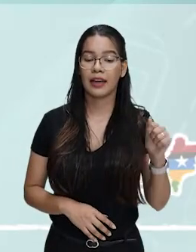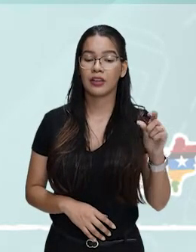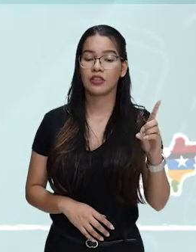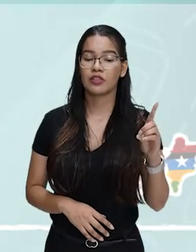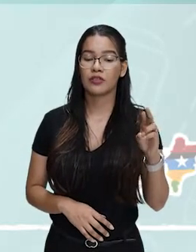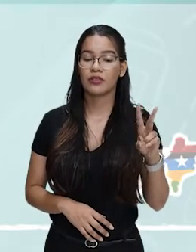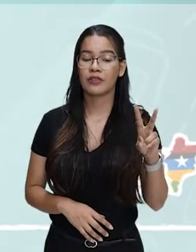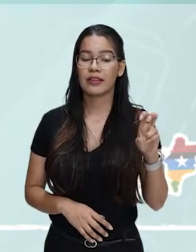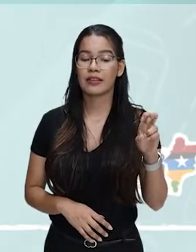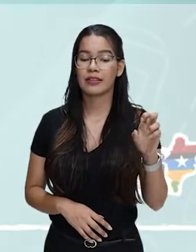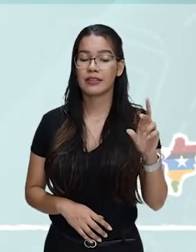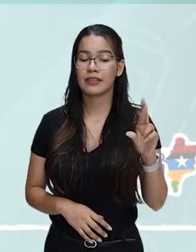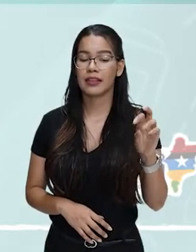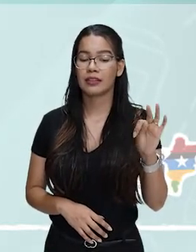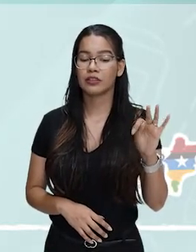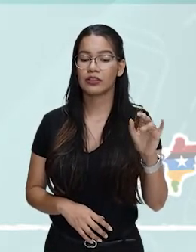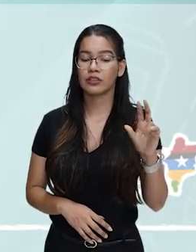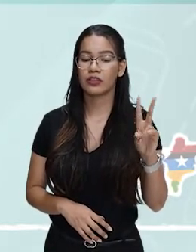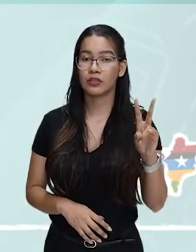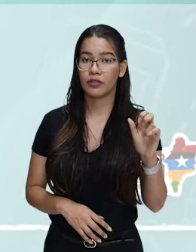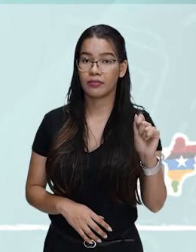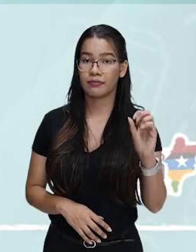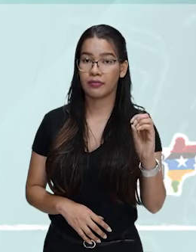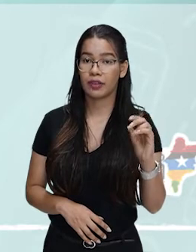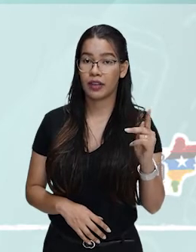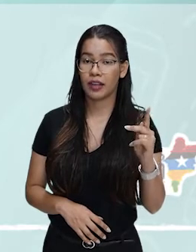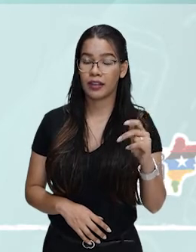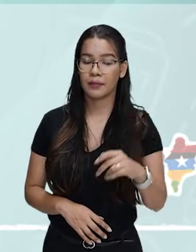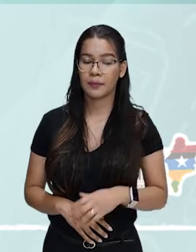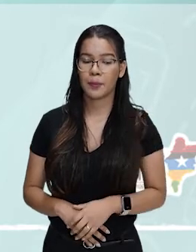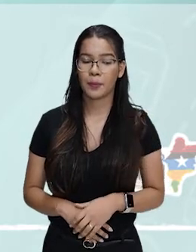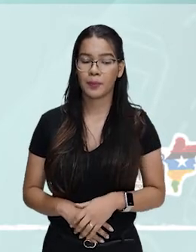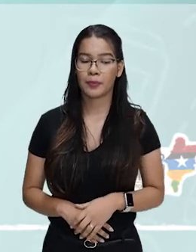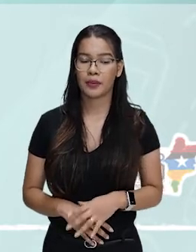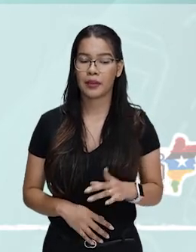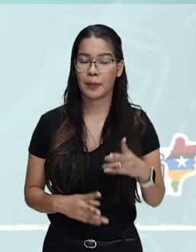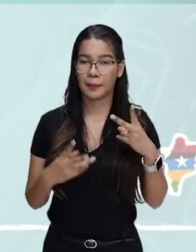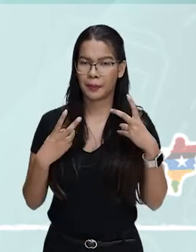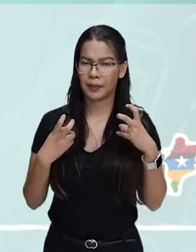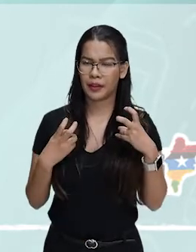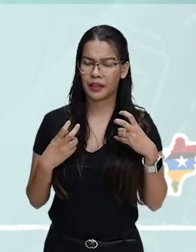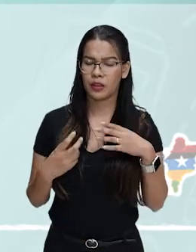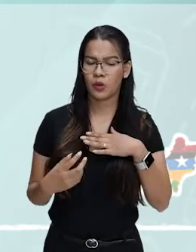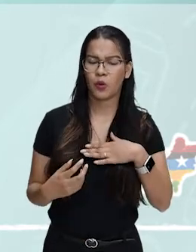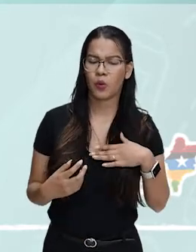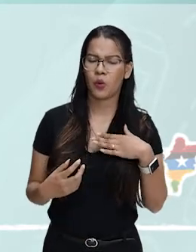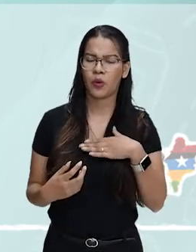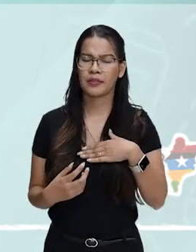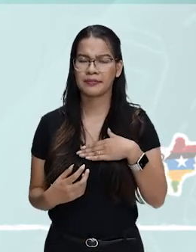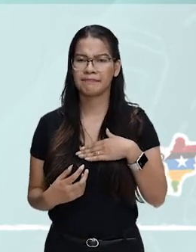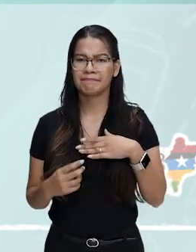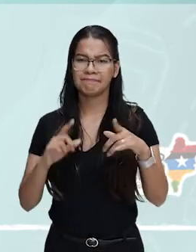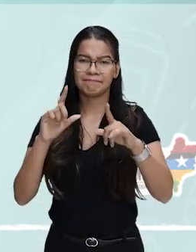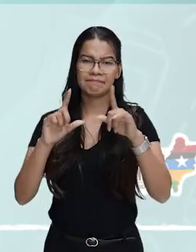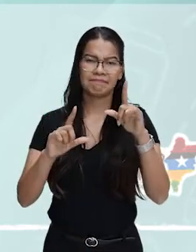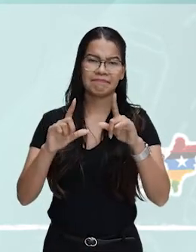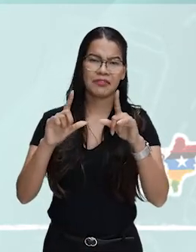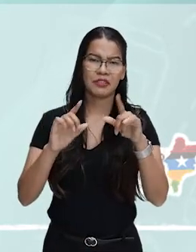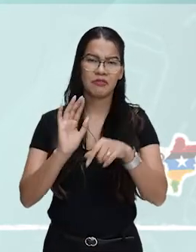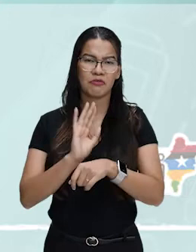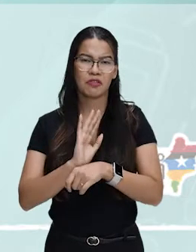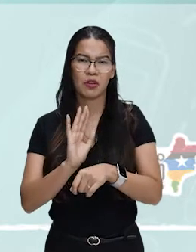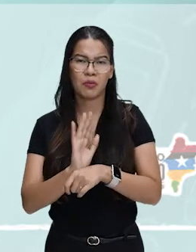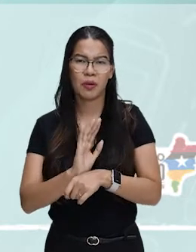adversativa, tá? Olha só, gente, gosta de filmes, mas gosta de filmes de